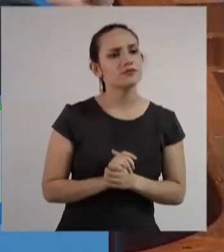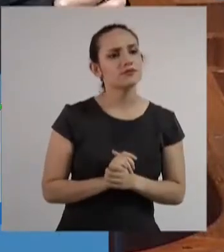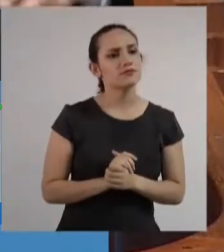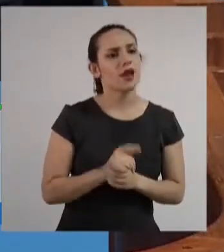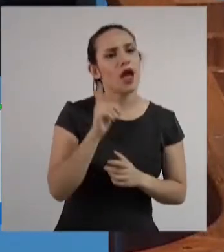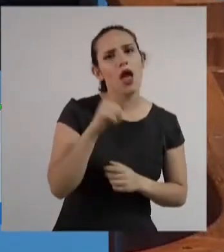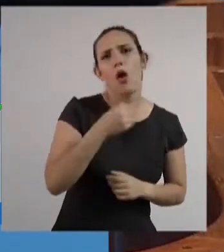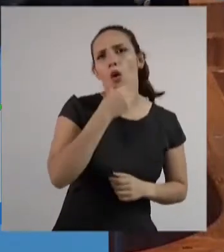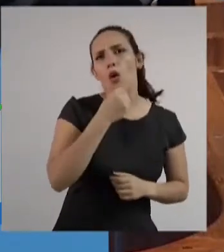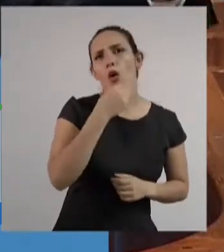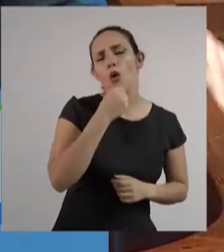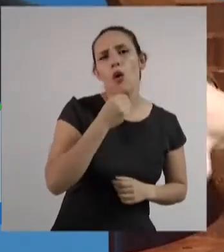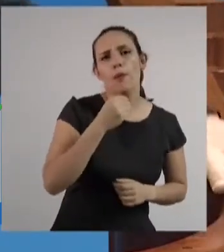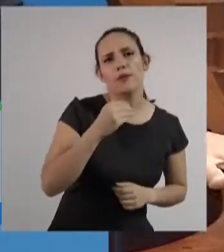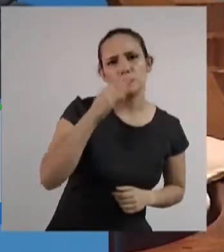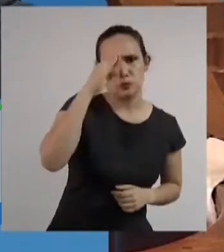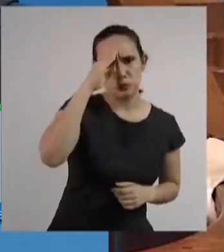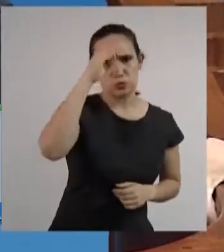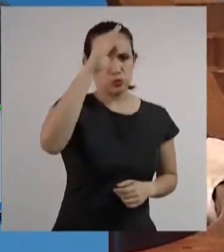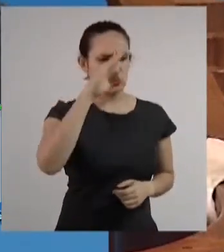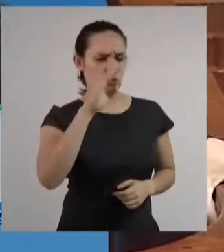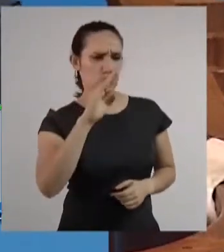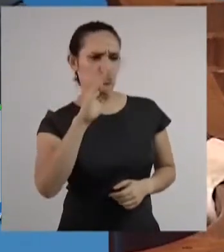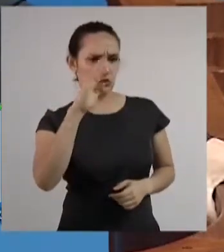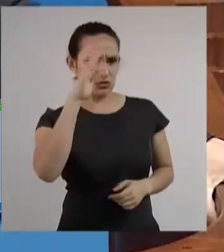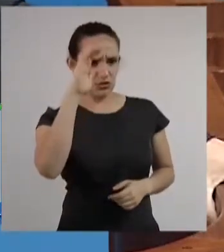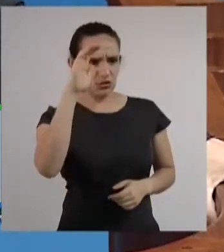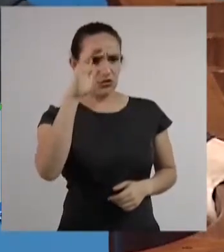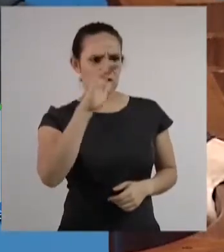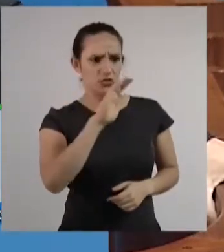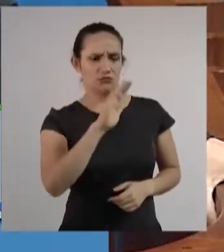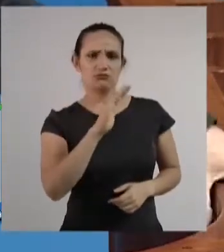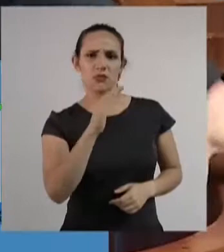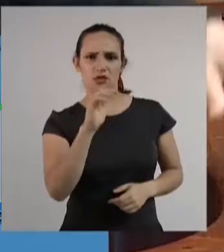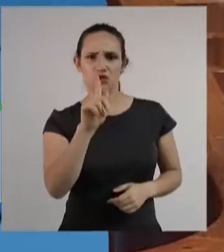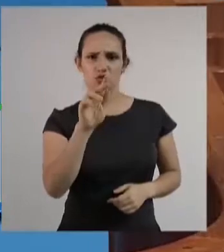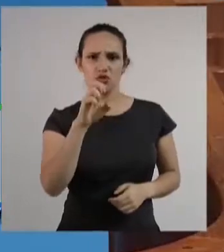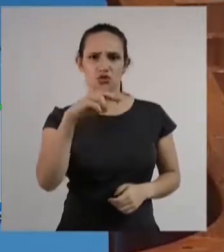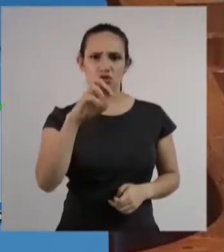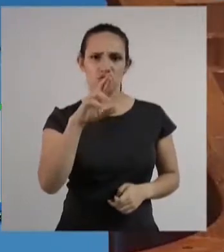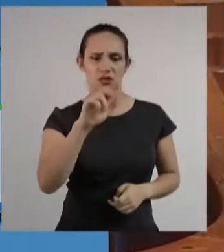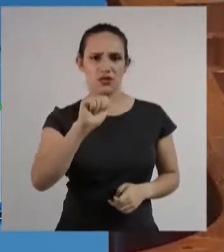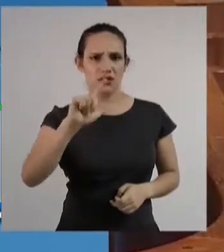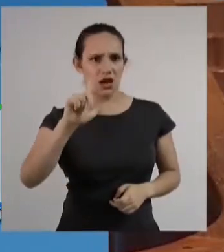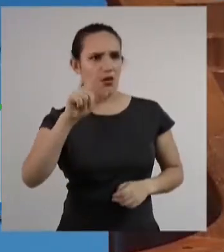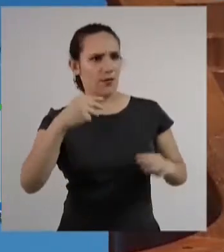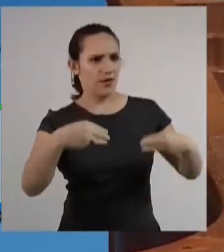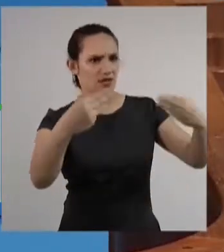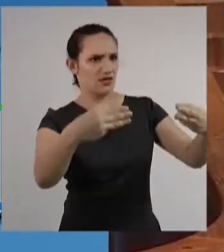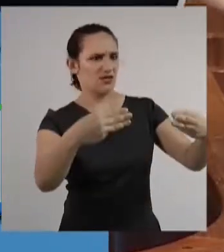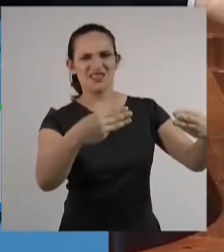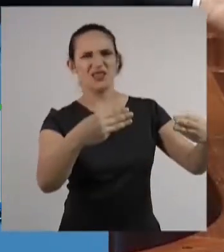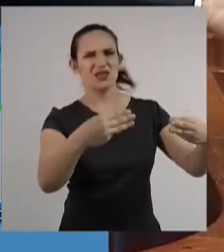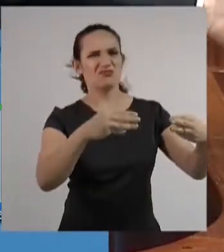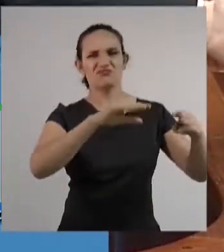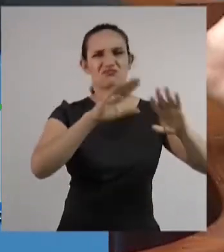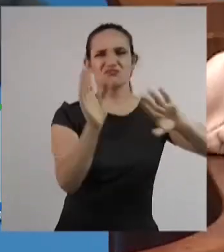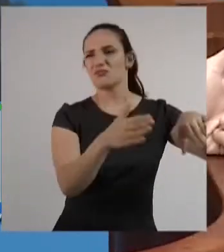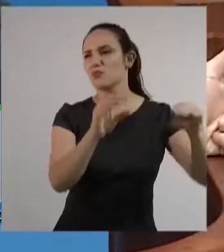como ministro de uma pasta determinada. No outro dia fala, não, não vai ser mais daquela pasta, vai ser outra coisa,